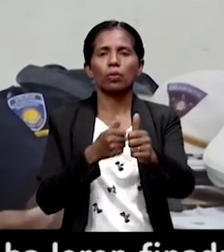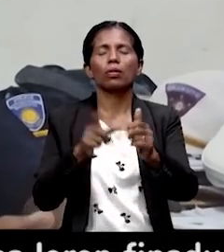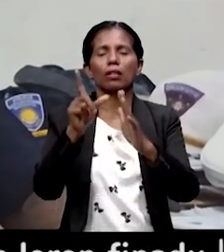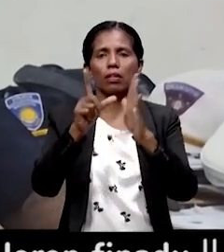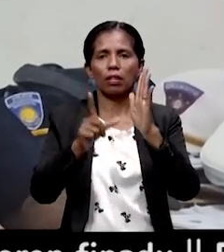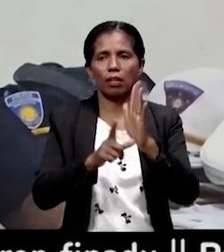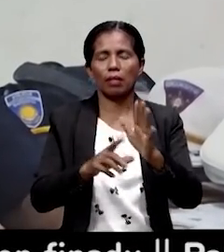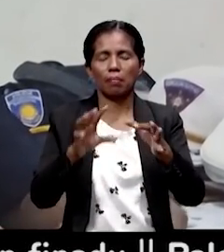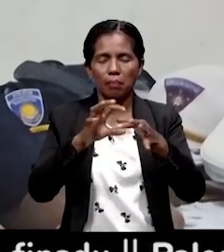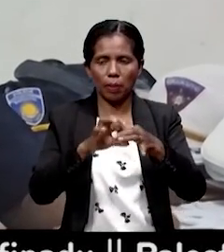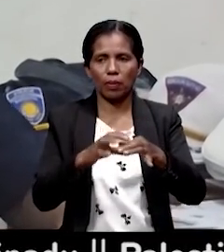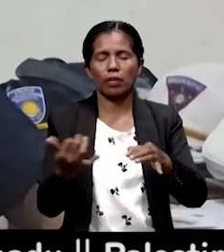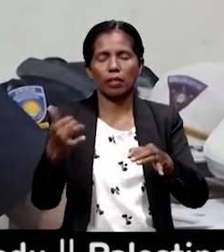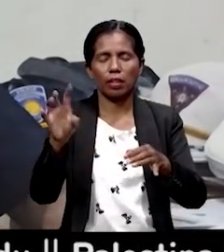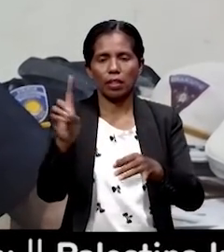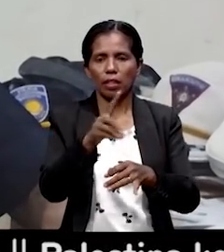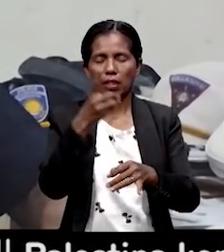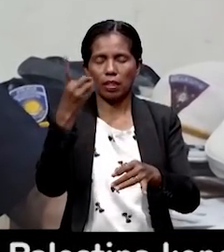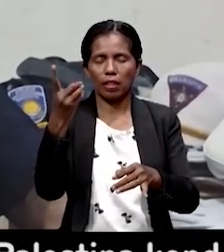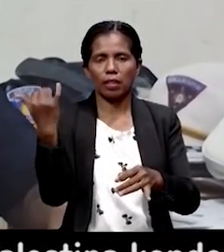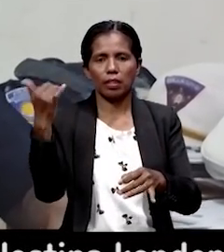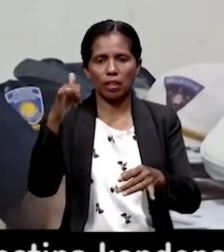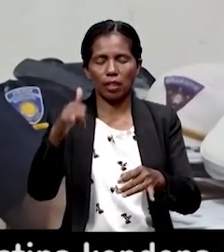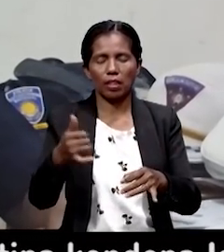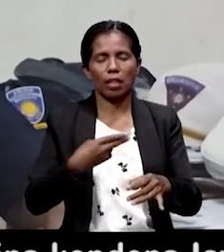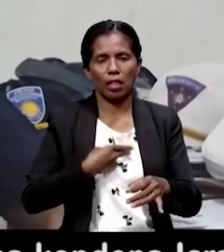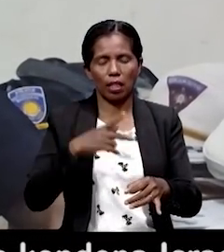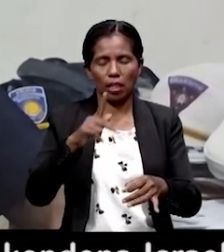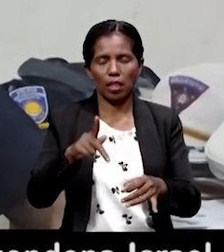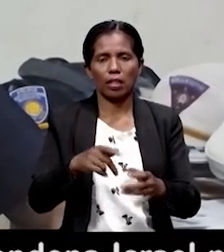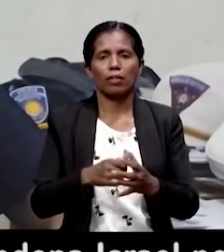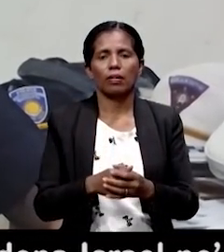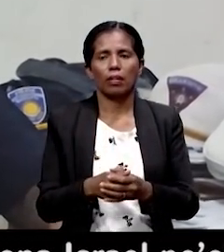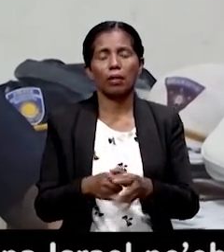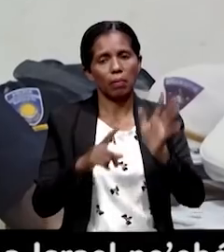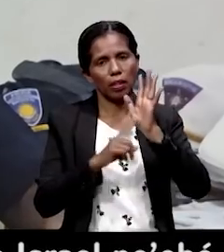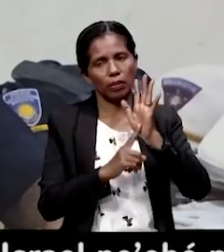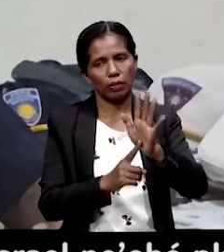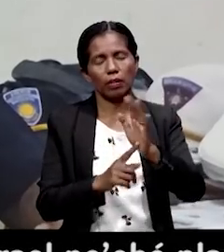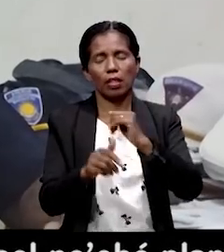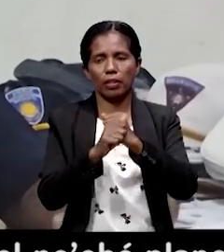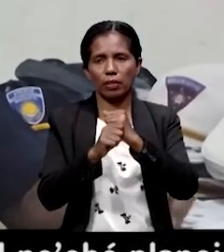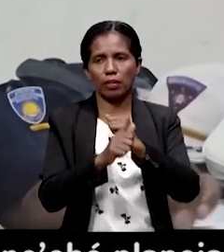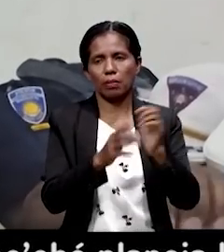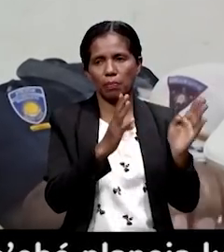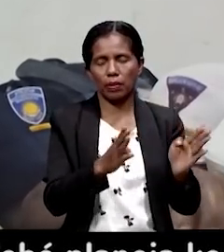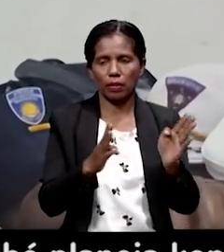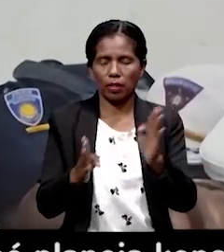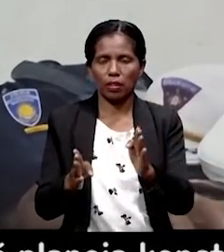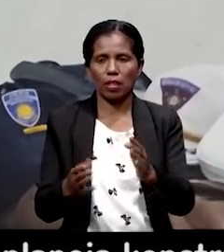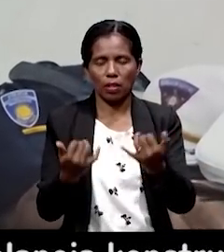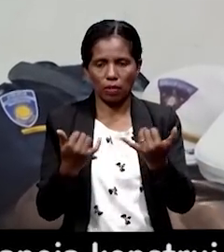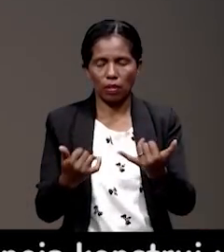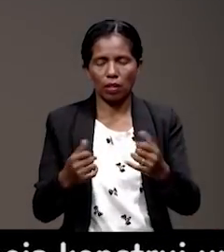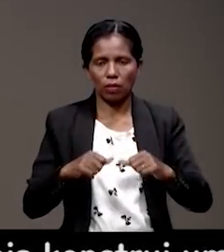nebe membro sila nebe ma koi dadet sa sila ne atoso en sila nebe ma kia ninya prosesu one awa wala sin dadau